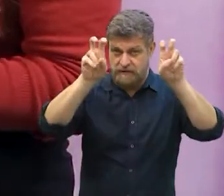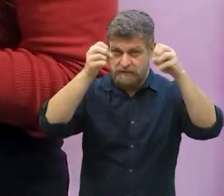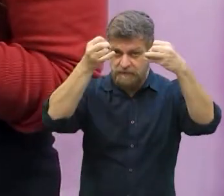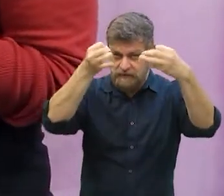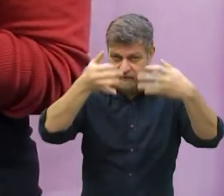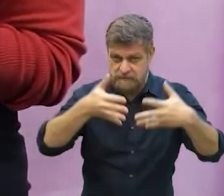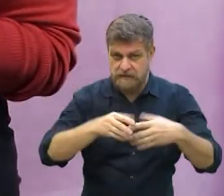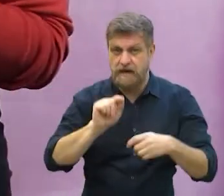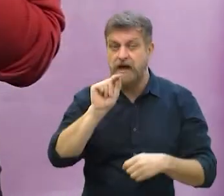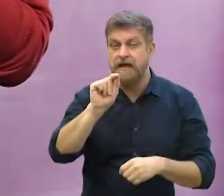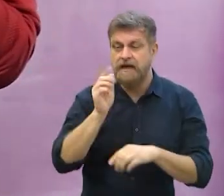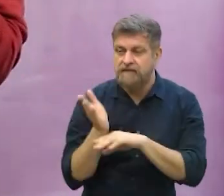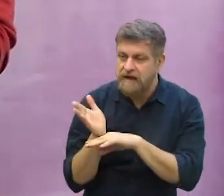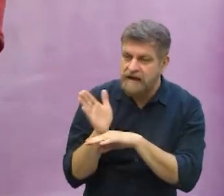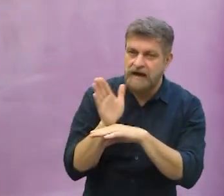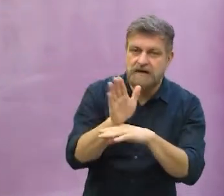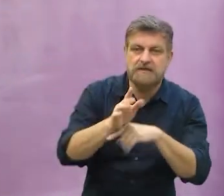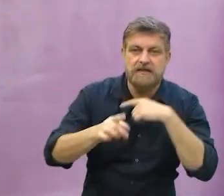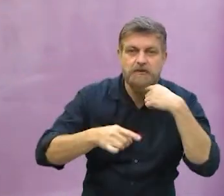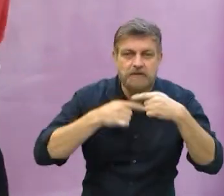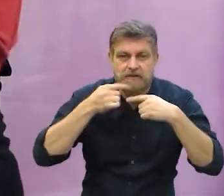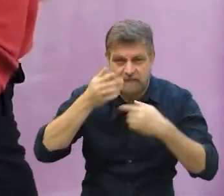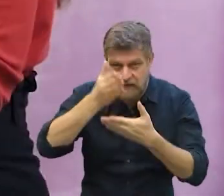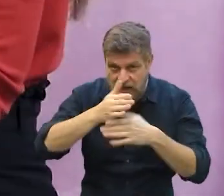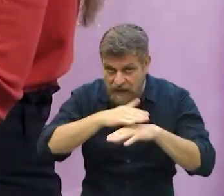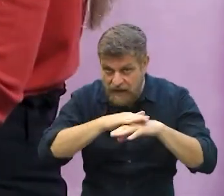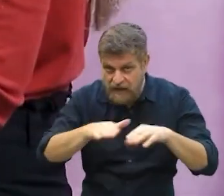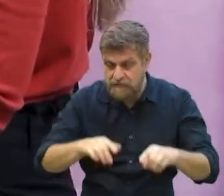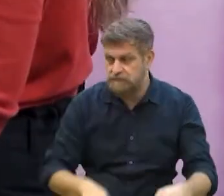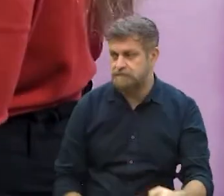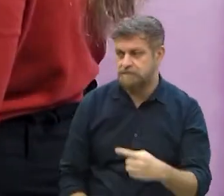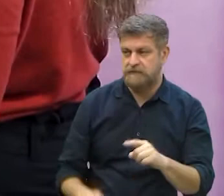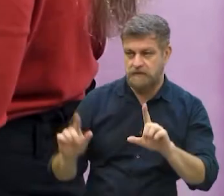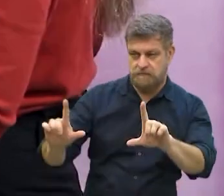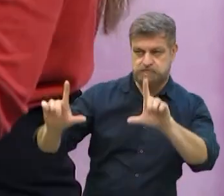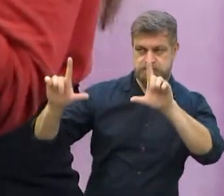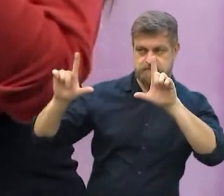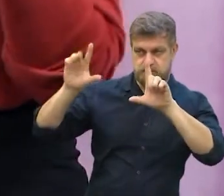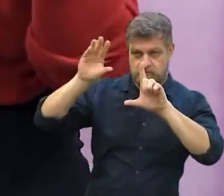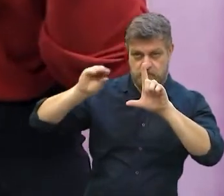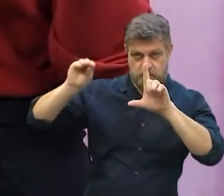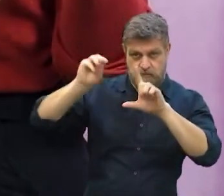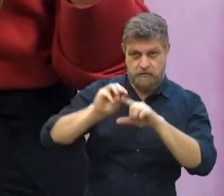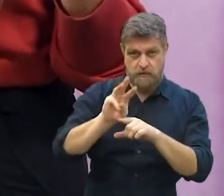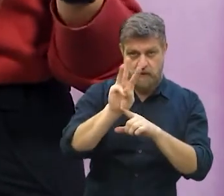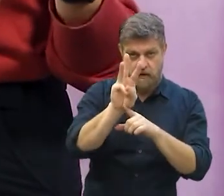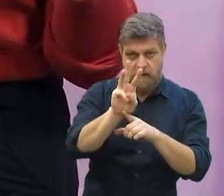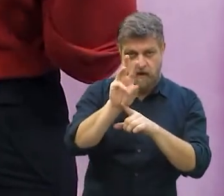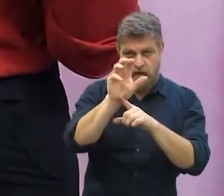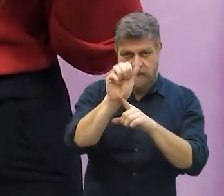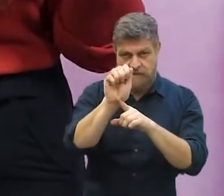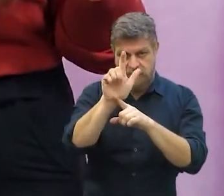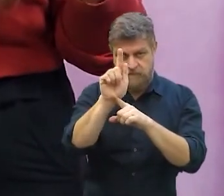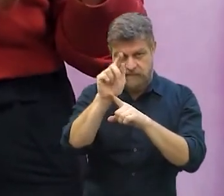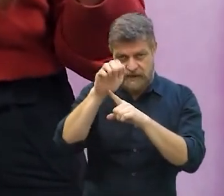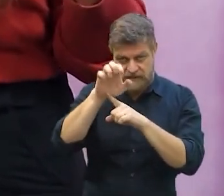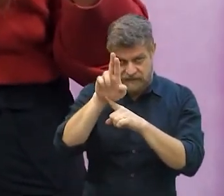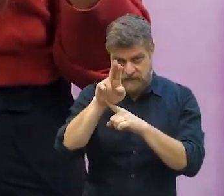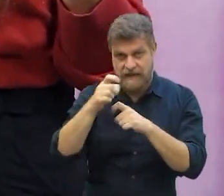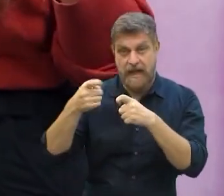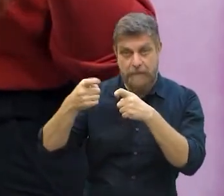e quem vai ajudar a tirar todas as dúvidas é o Dr. Wagner Eduardo Mateus, ele que é urologista, ele é membro